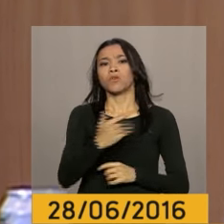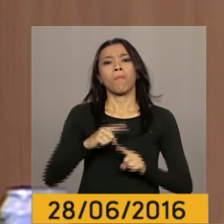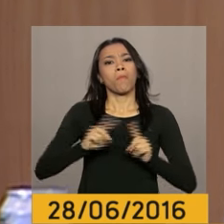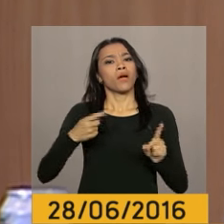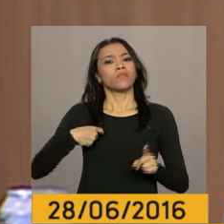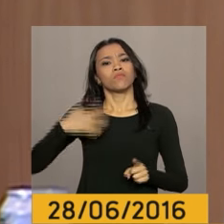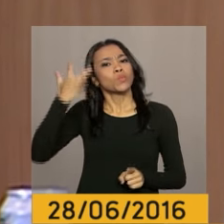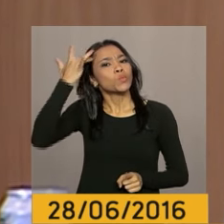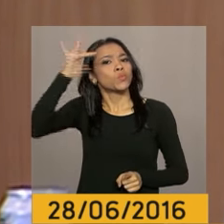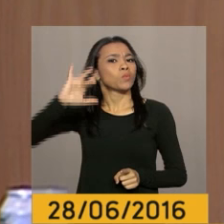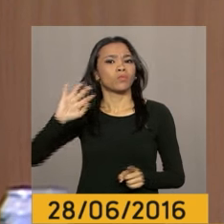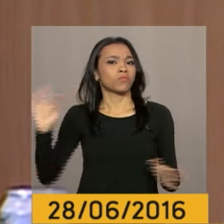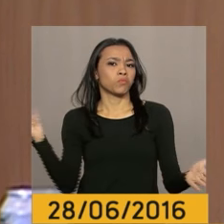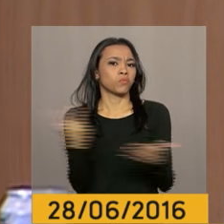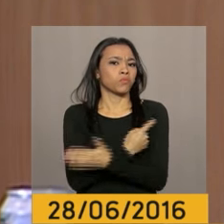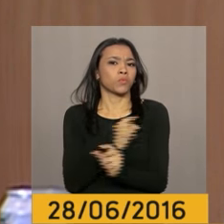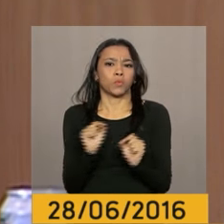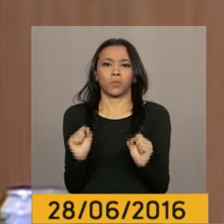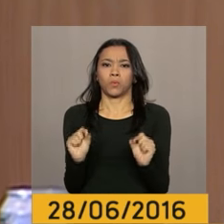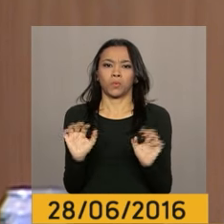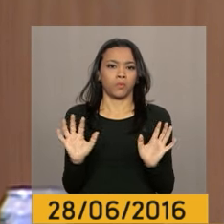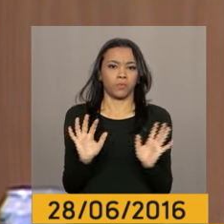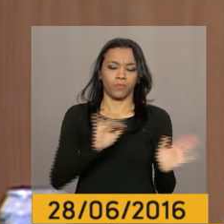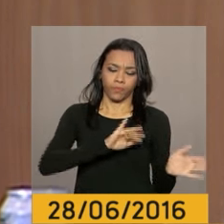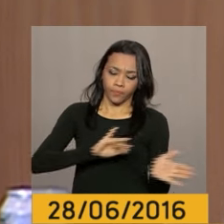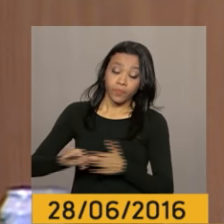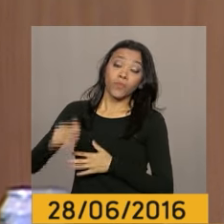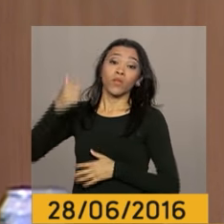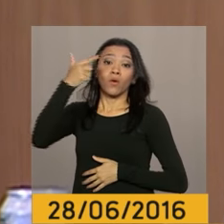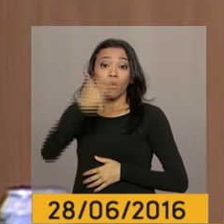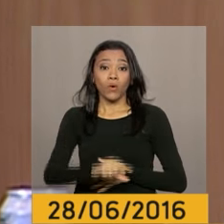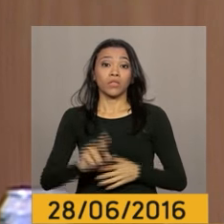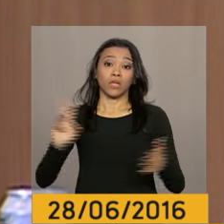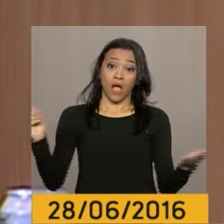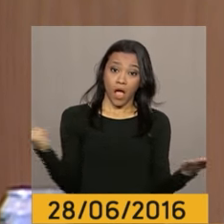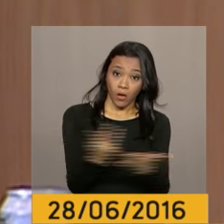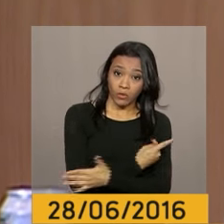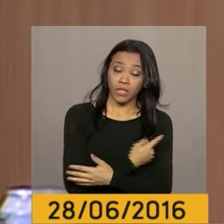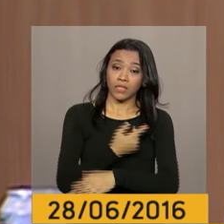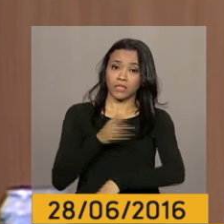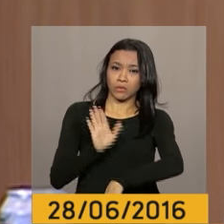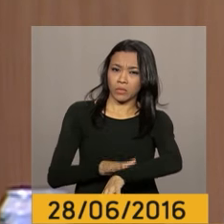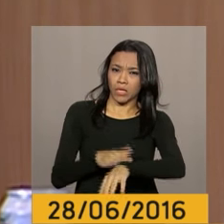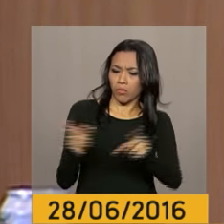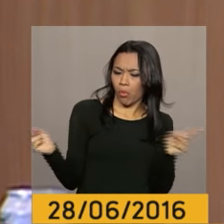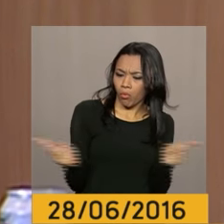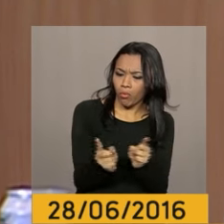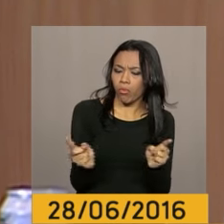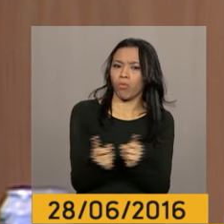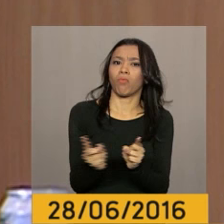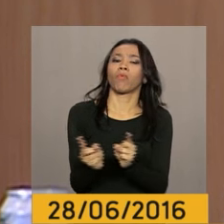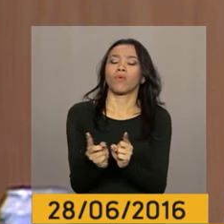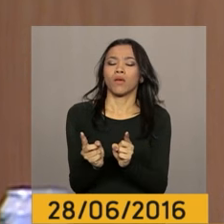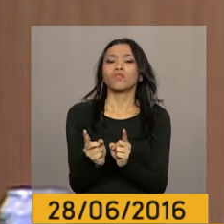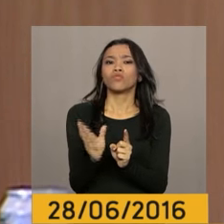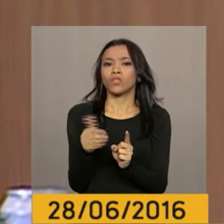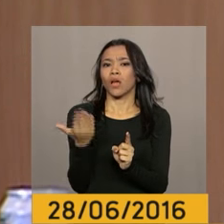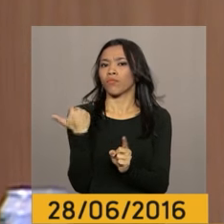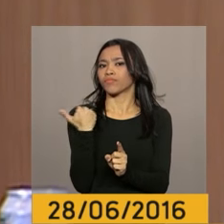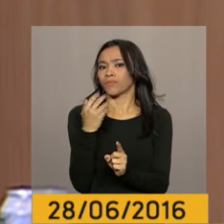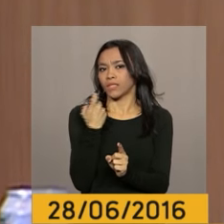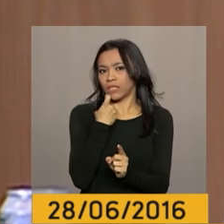magnitude. Sob o impacto de curto prazo, divulgamos uma nota na sexta-feira,